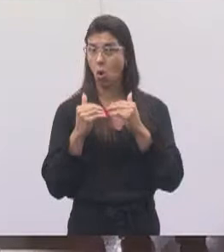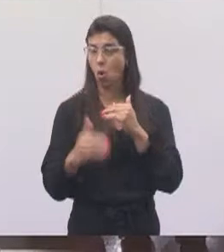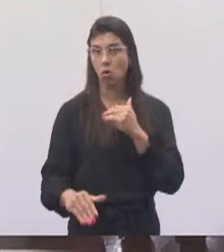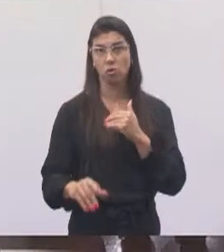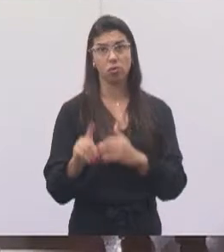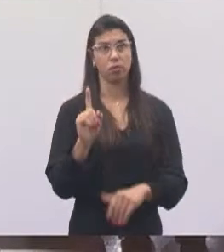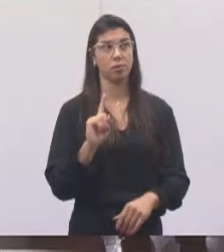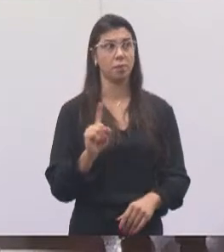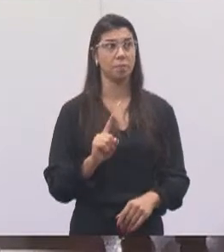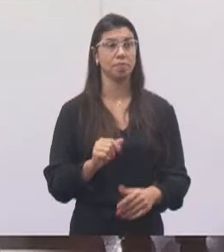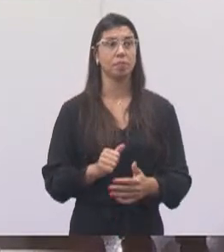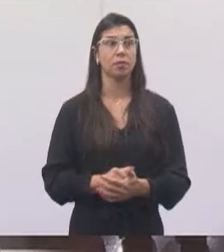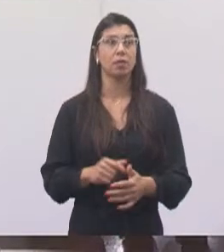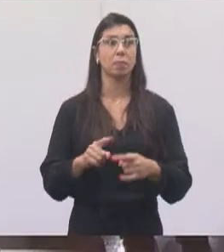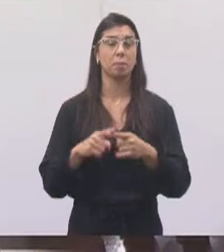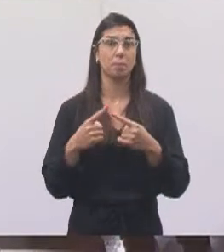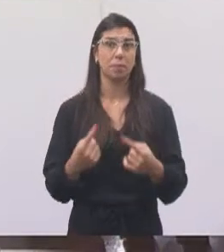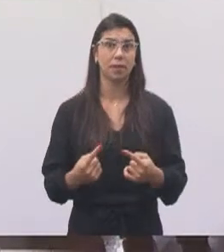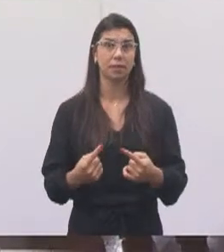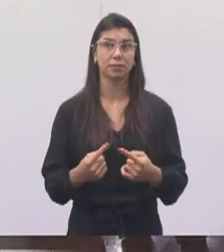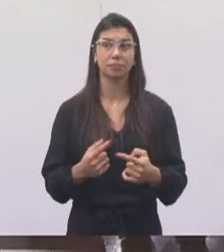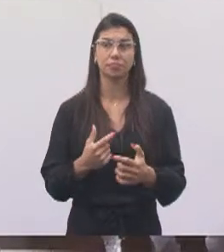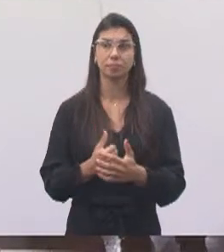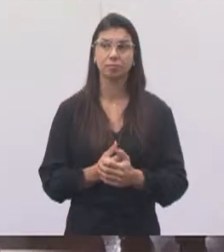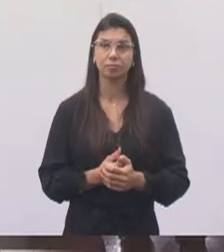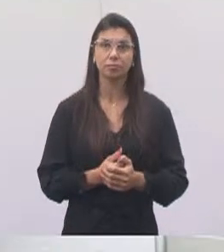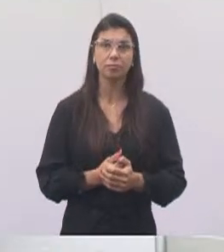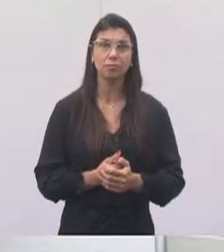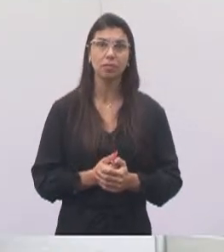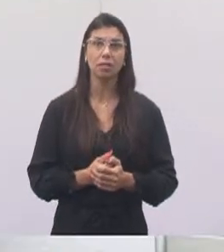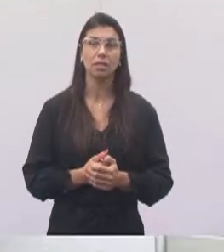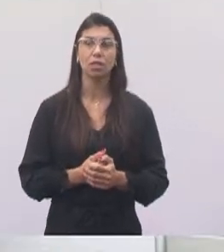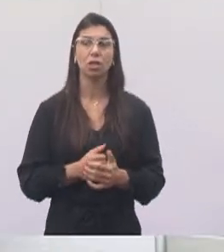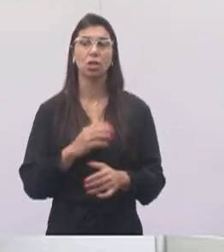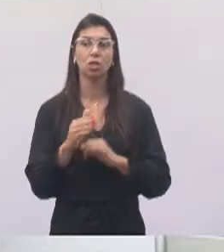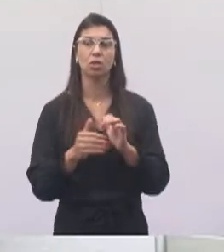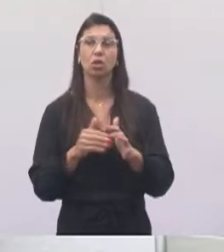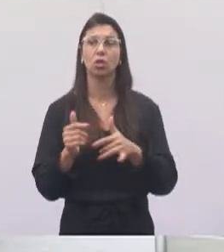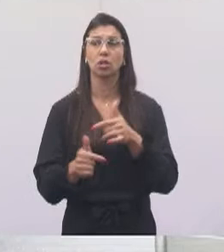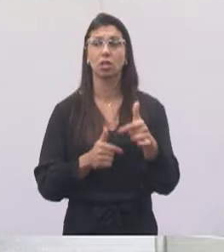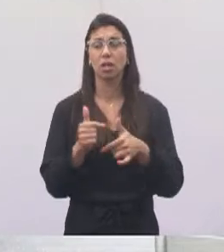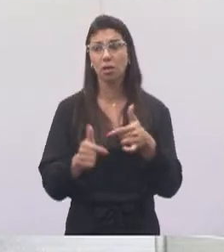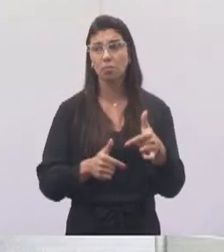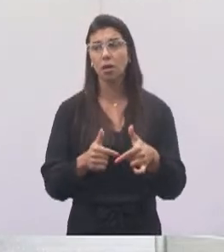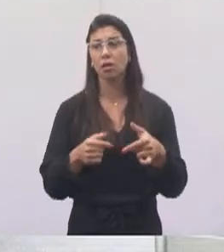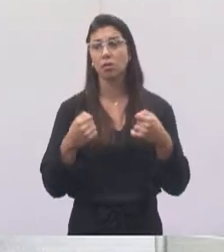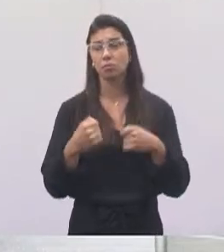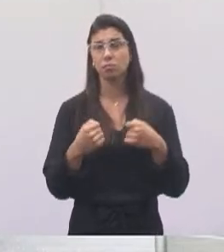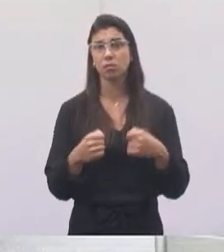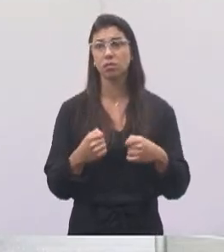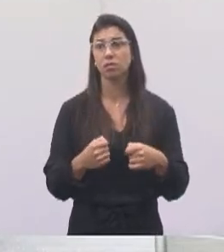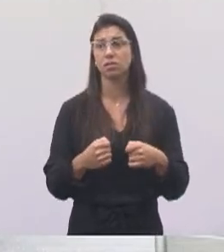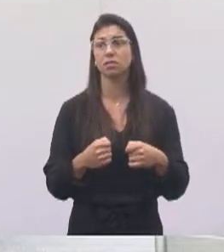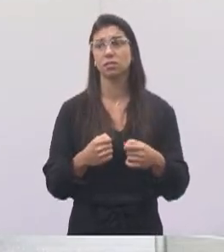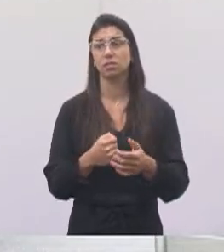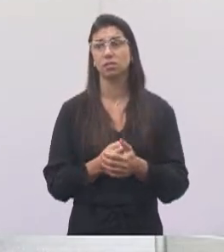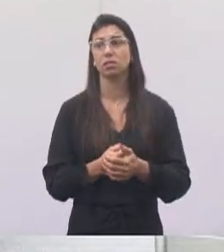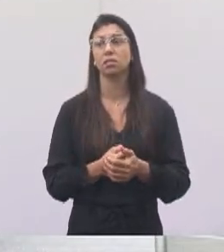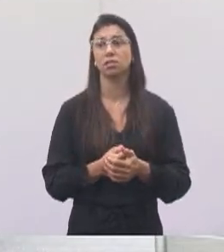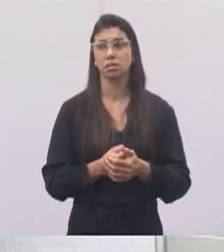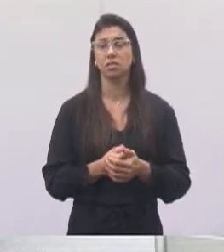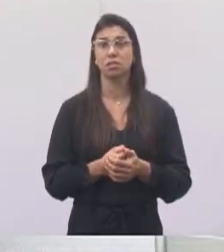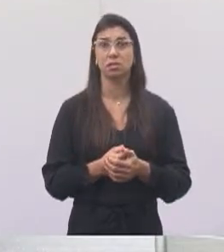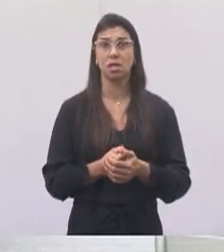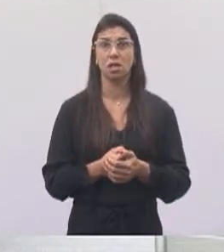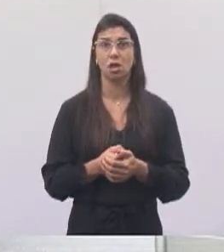concordei. Porque todo o trabalho que foi feito não pode deixar em vão, porque se vai do jeito que estava, ia ser